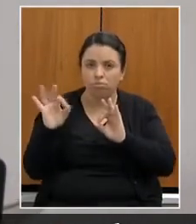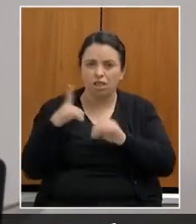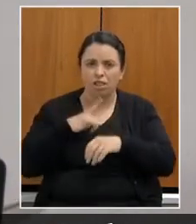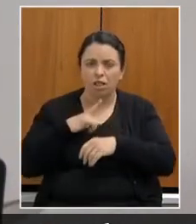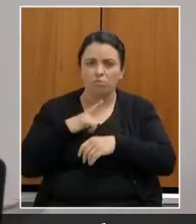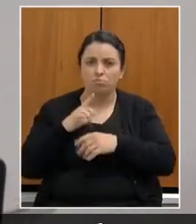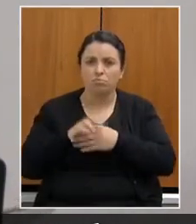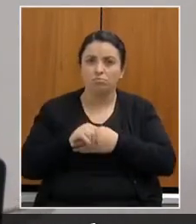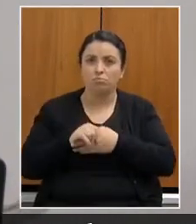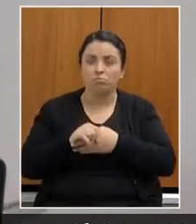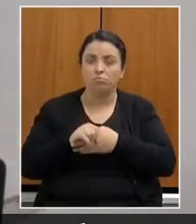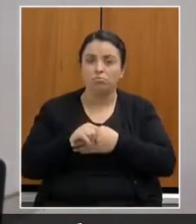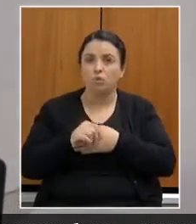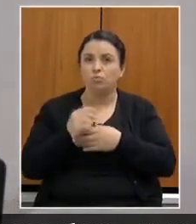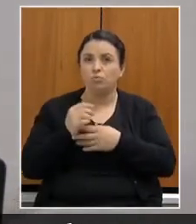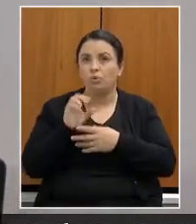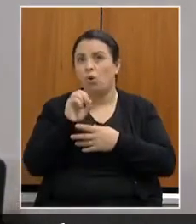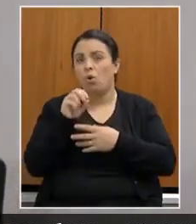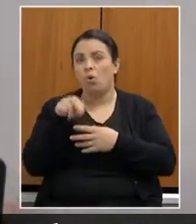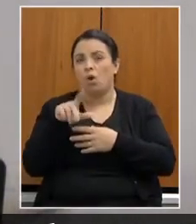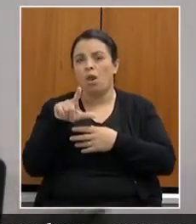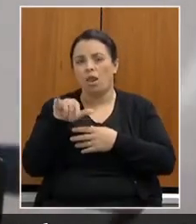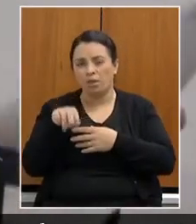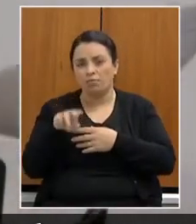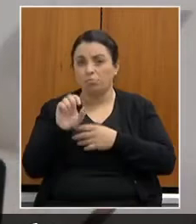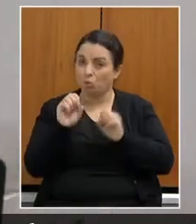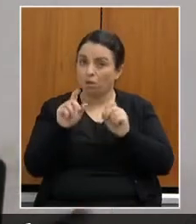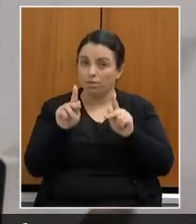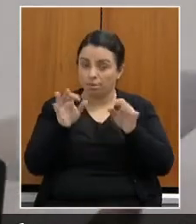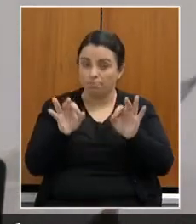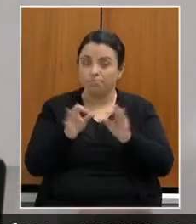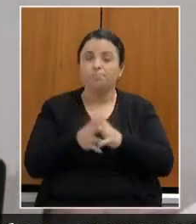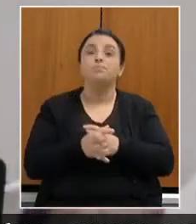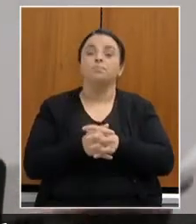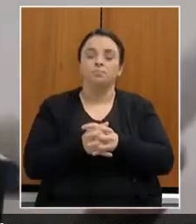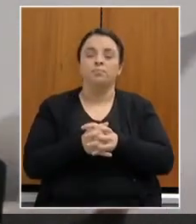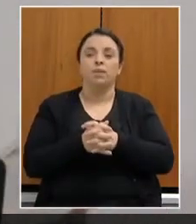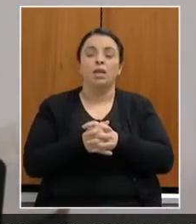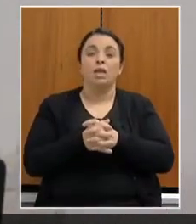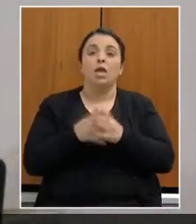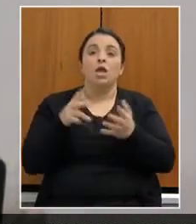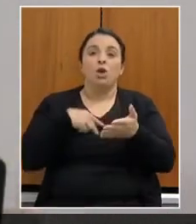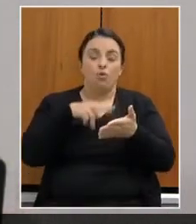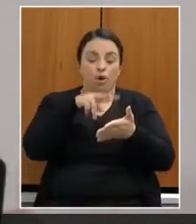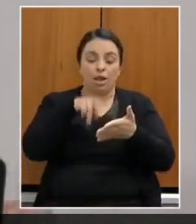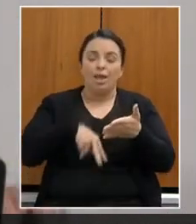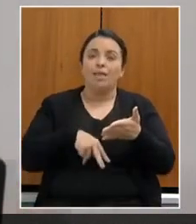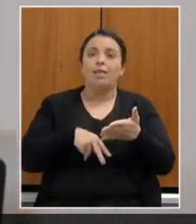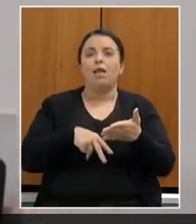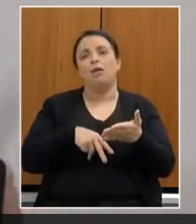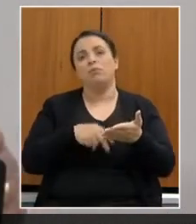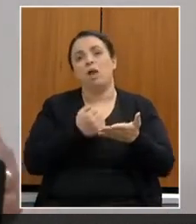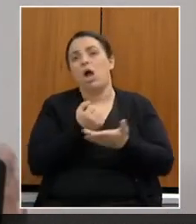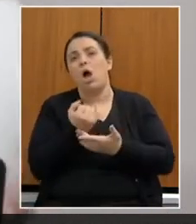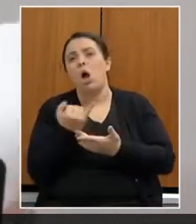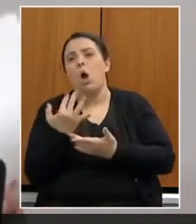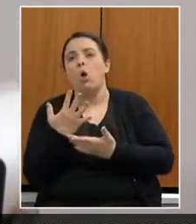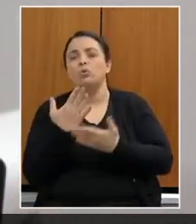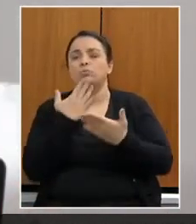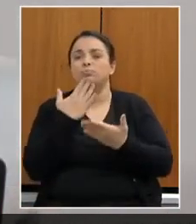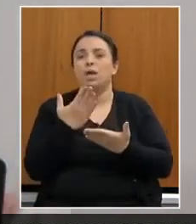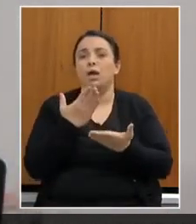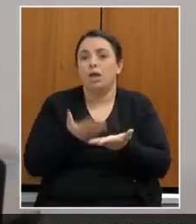tudo certo então tá eu vou fazer a leitura de alguns requerimentos que chegaram